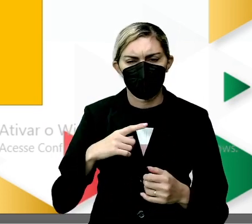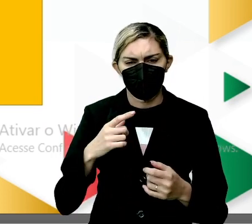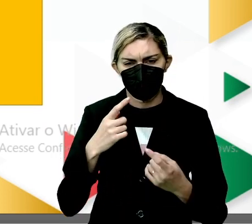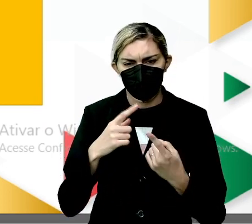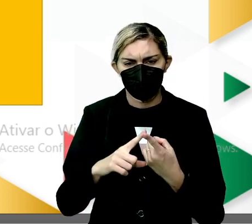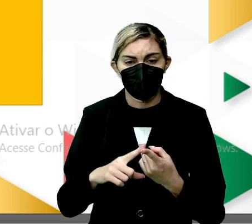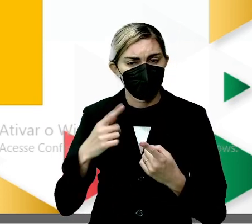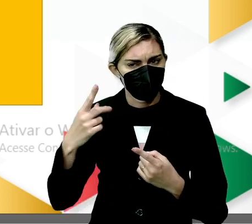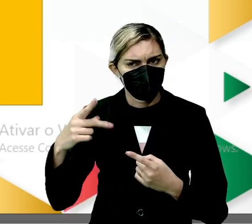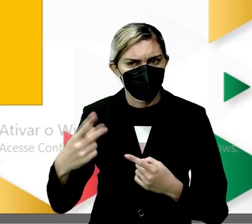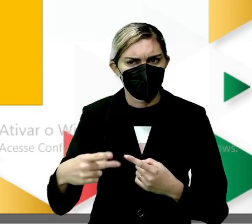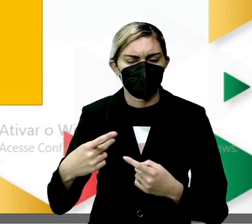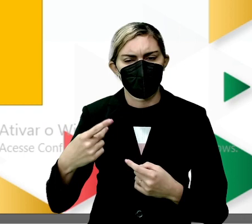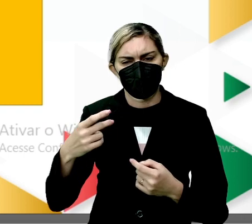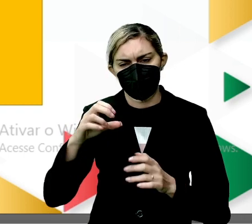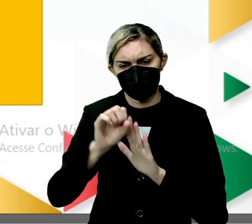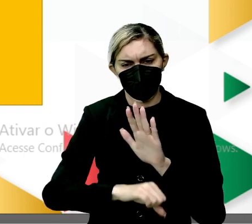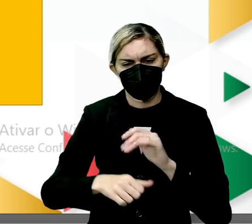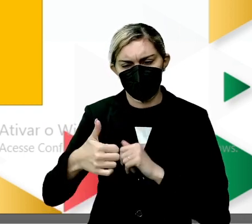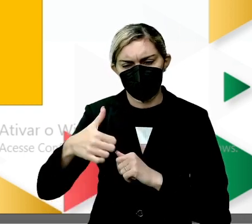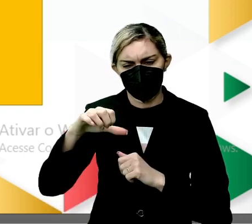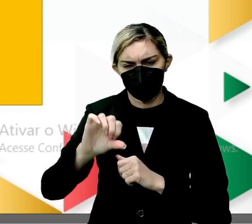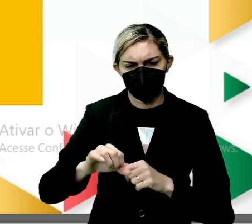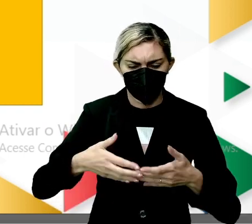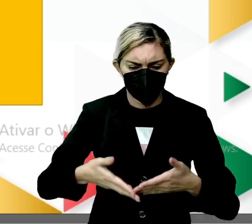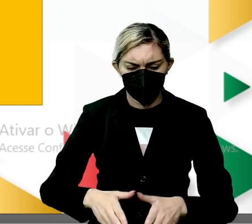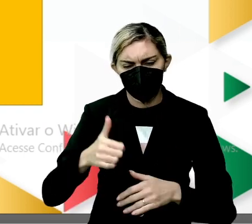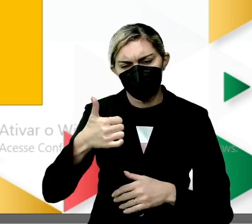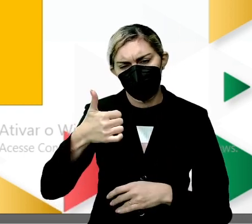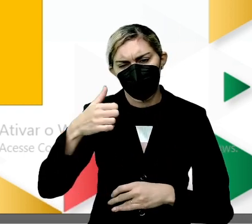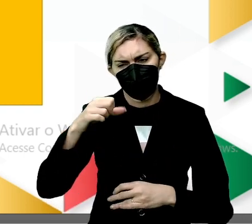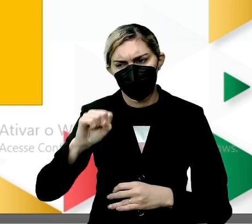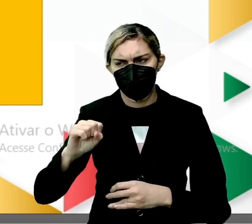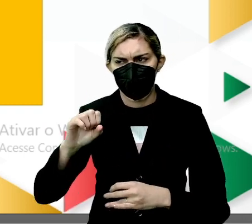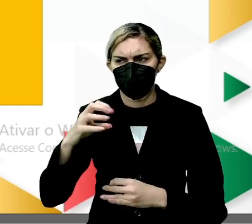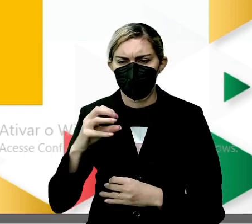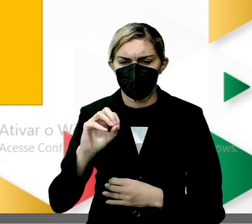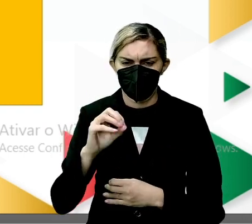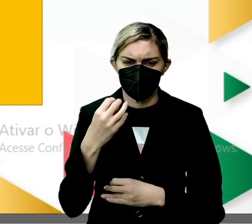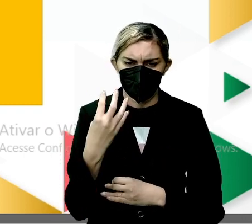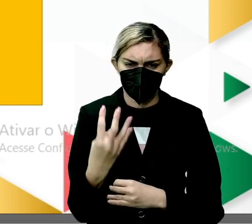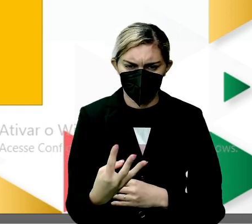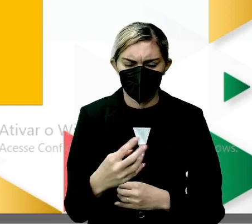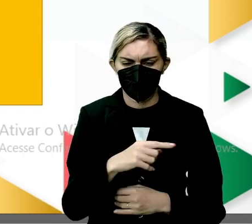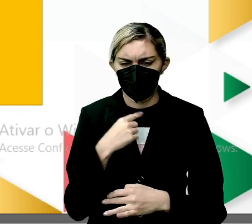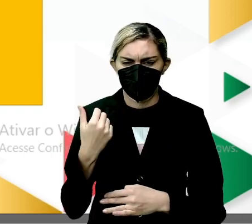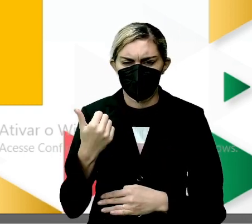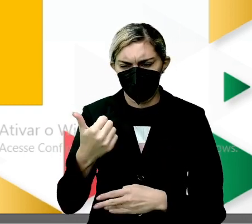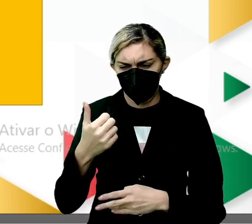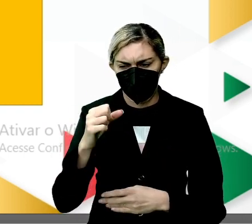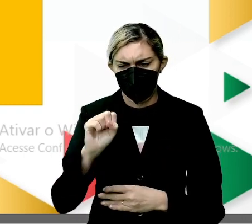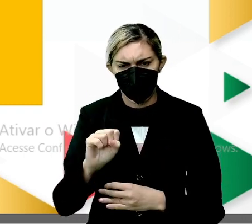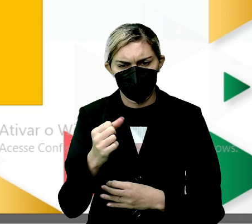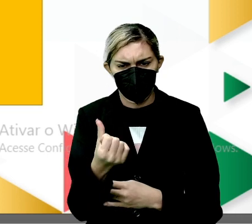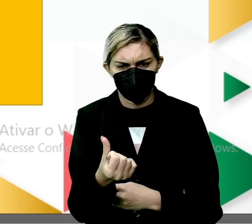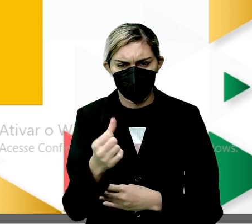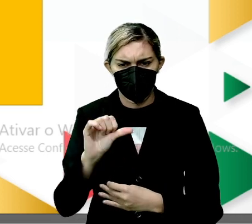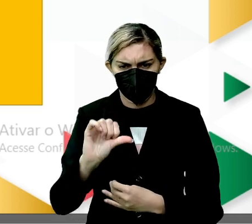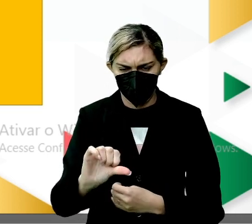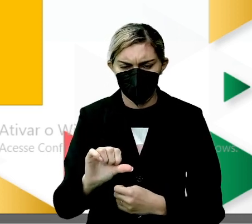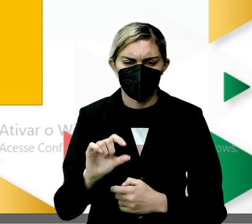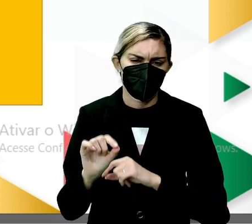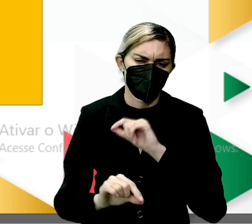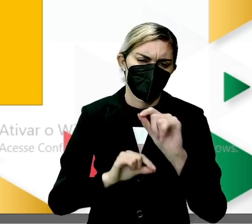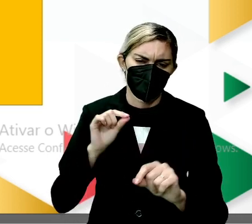Rivail. Ele é do século XIX, nasceu em 1804, morreu em 1869. Quem foi